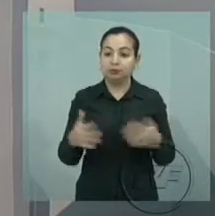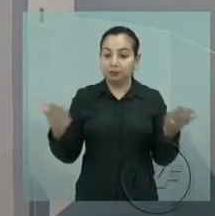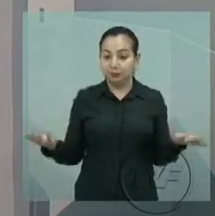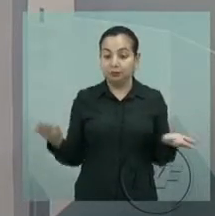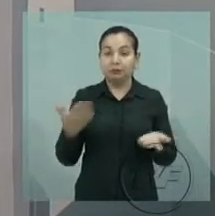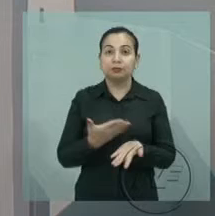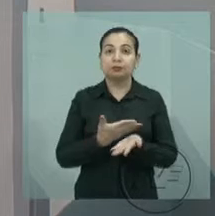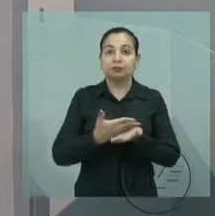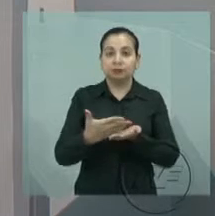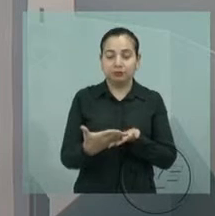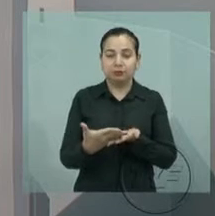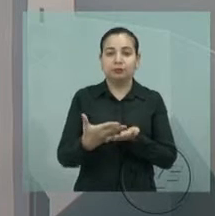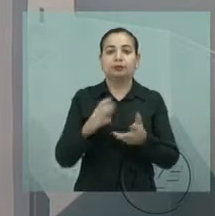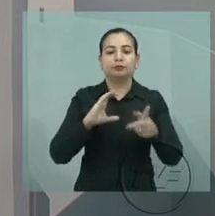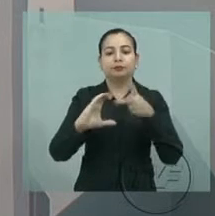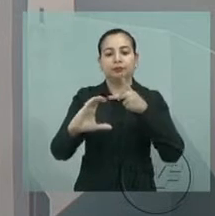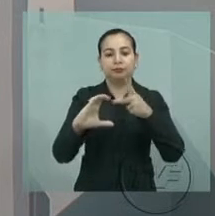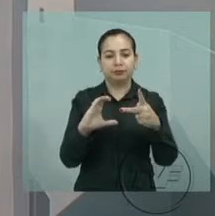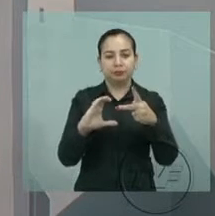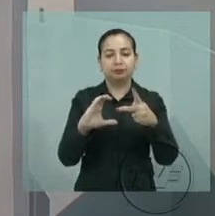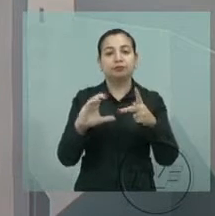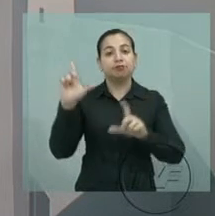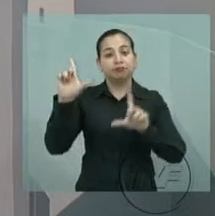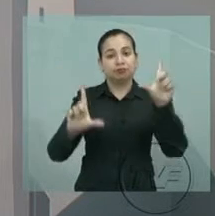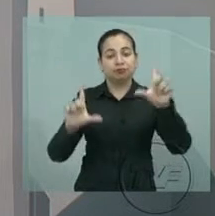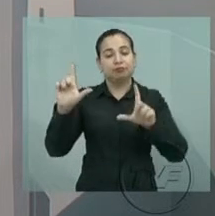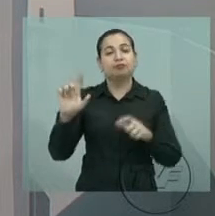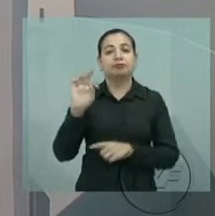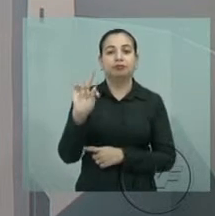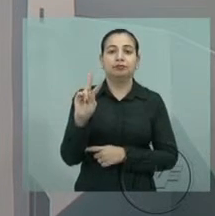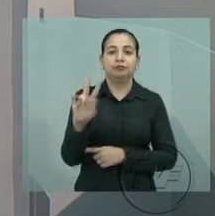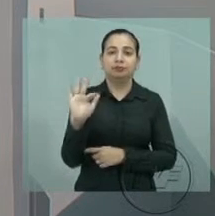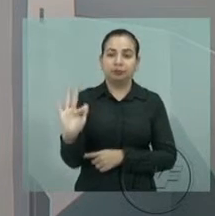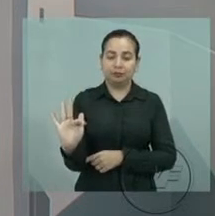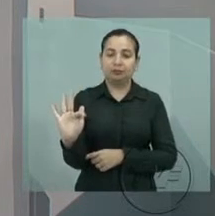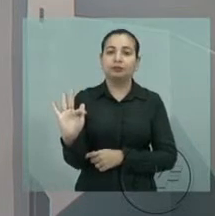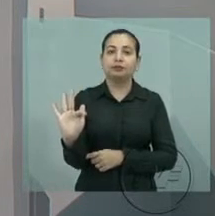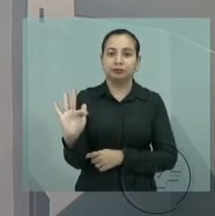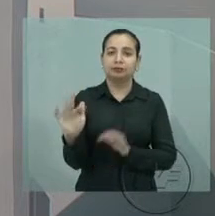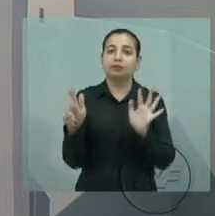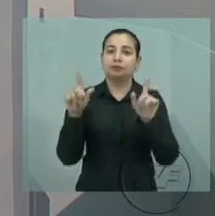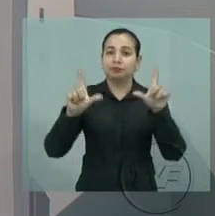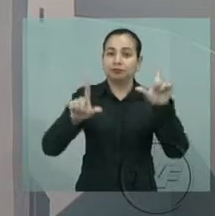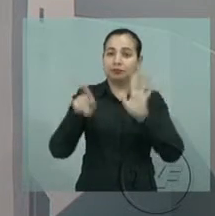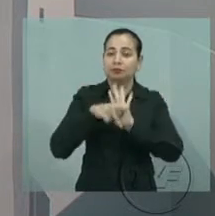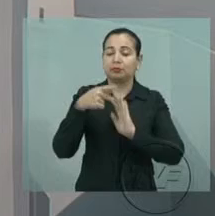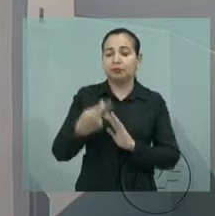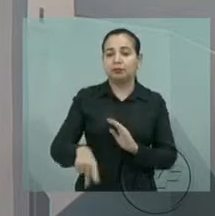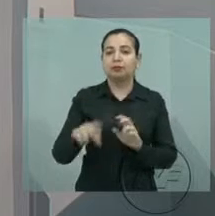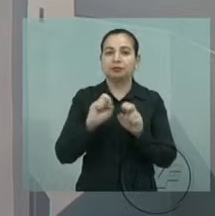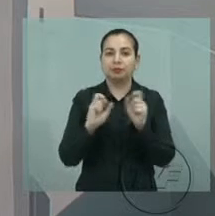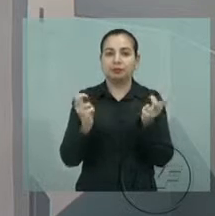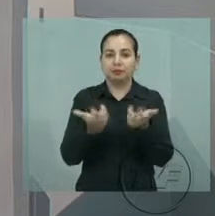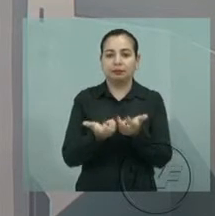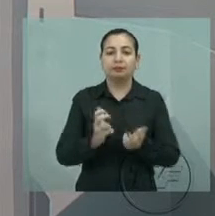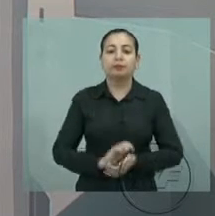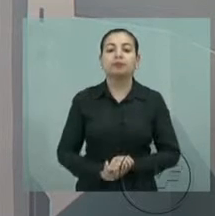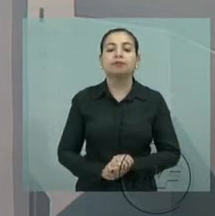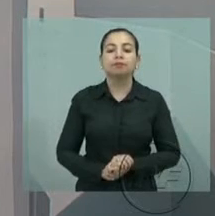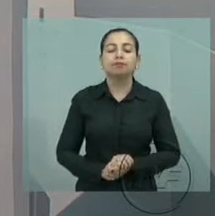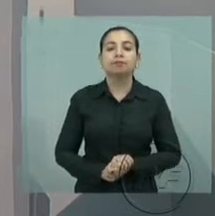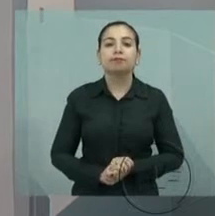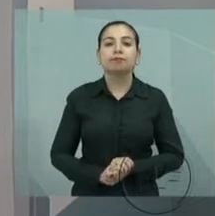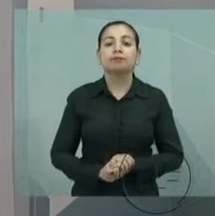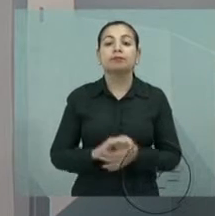Olá, estamos iniciando o plenário da cidade pela TV Fortaleza, a emissora da Câmara Municipal. Segunda